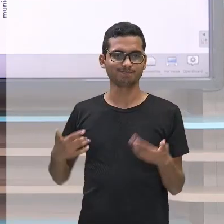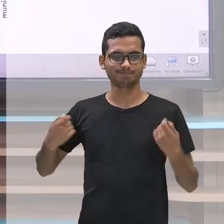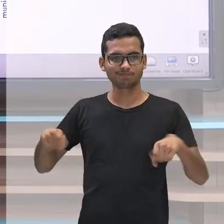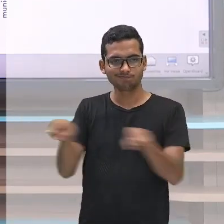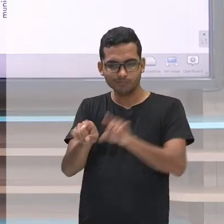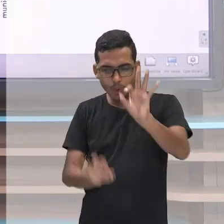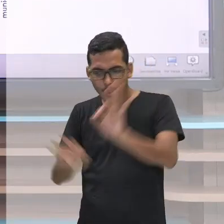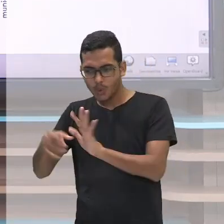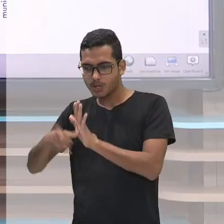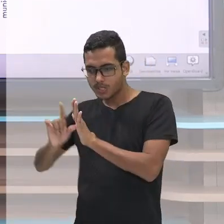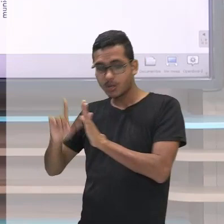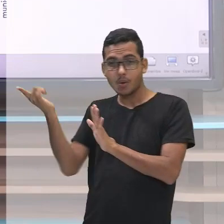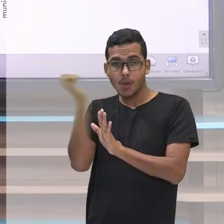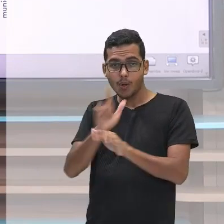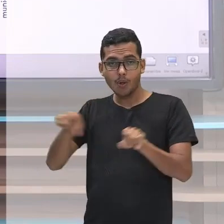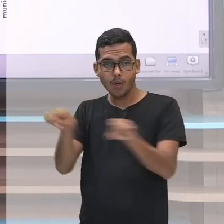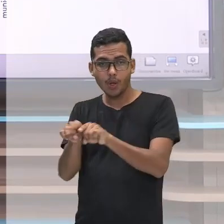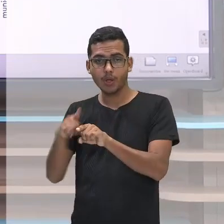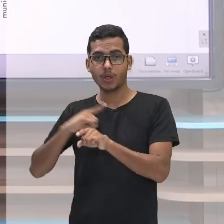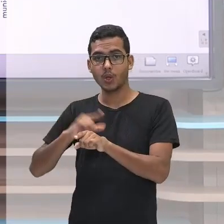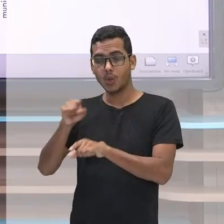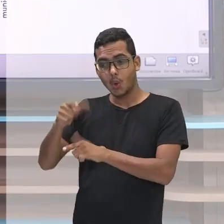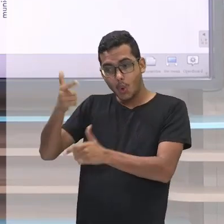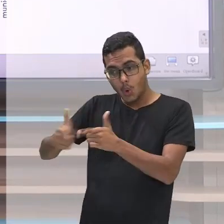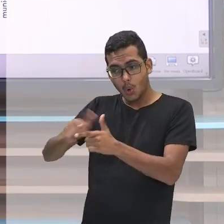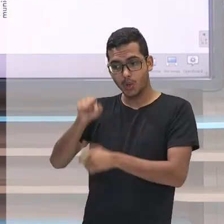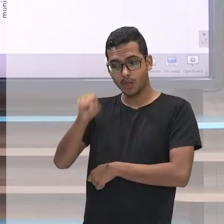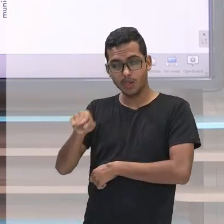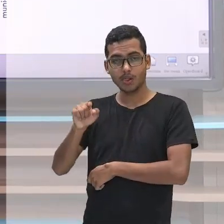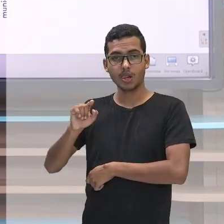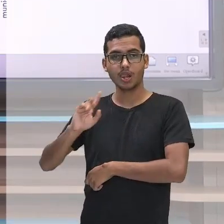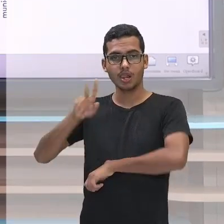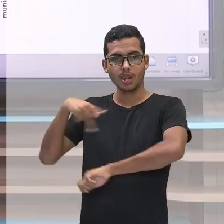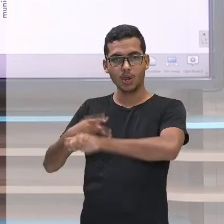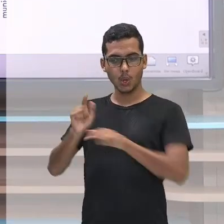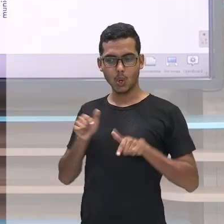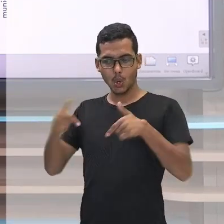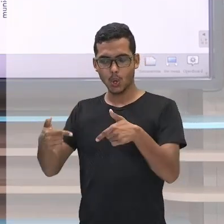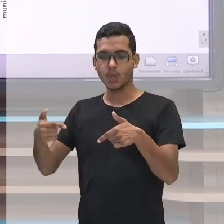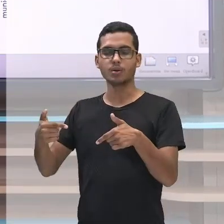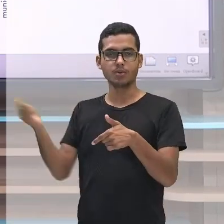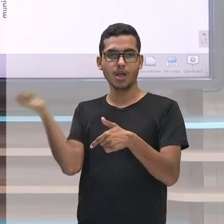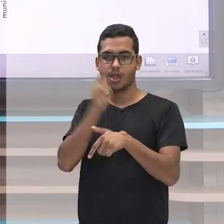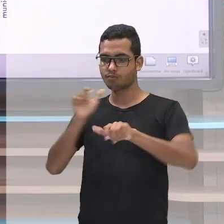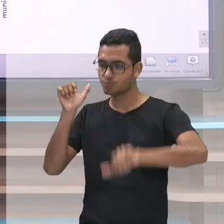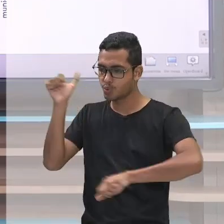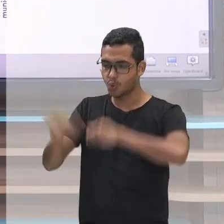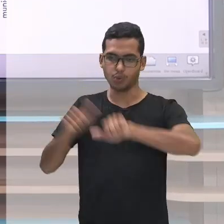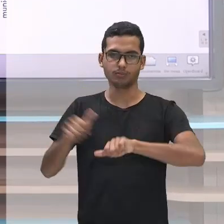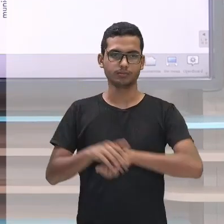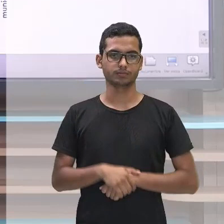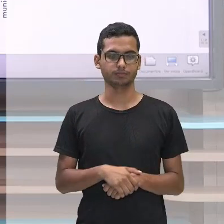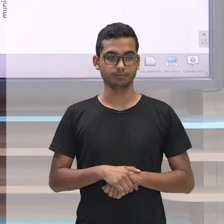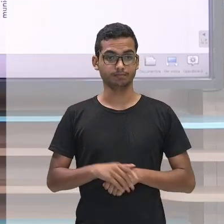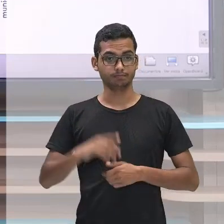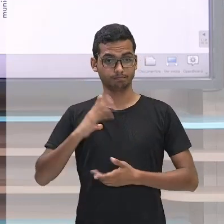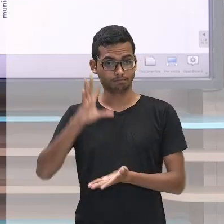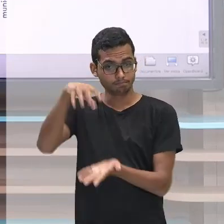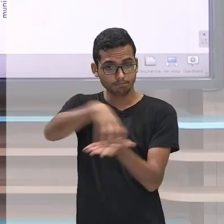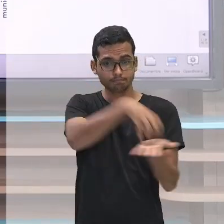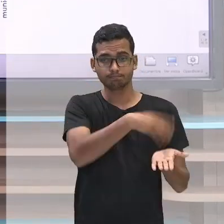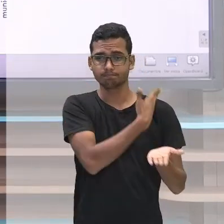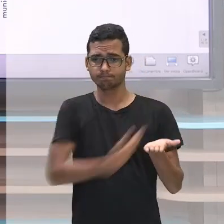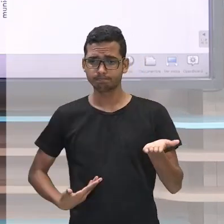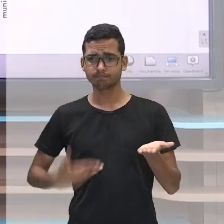planejamento para saber o que está ocorrendo e mudar a situação daquele lugar. Os órgãos públicos, né,